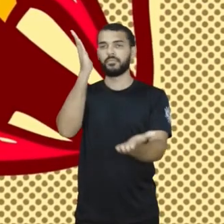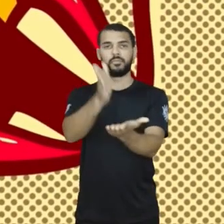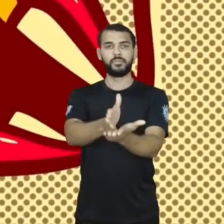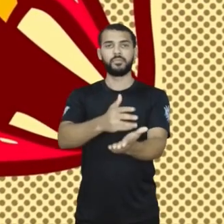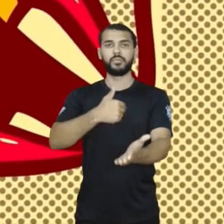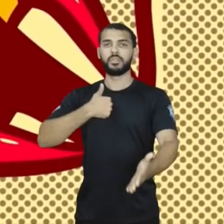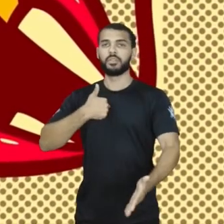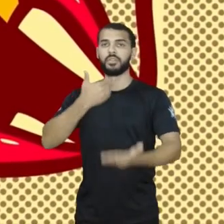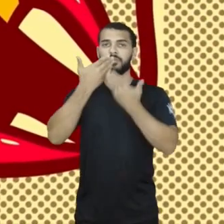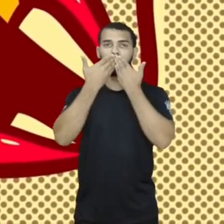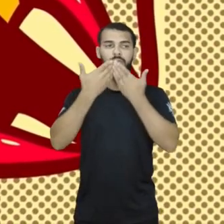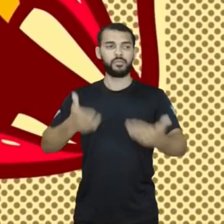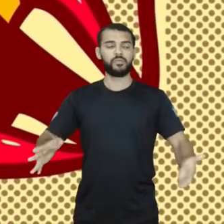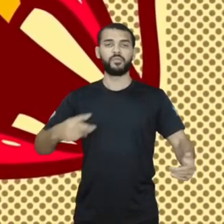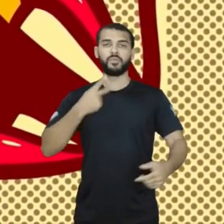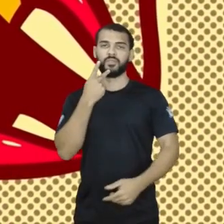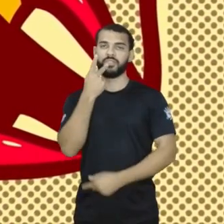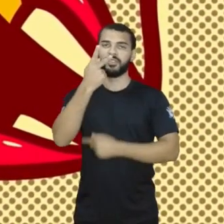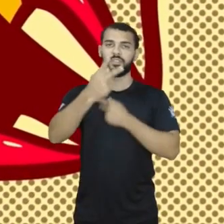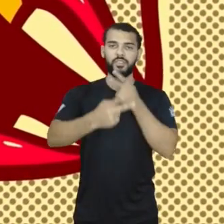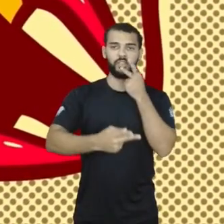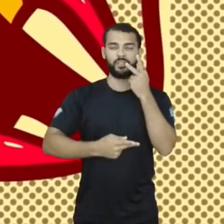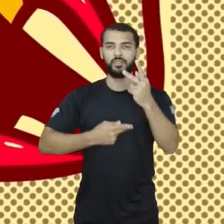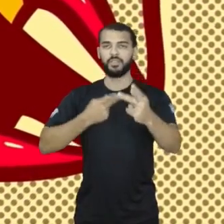agora eu vou falar.